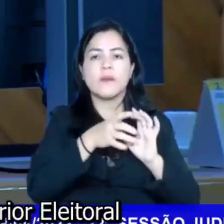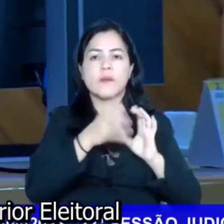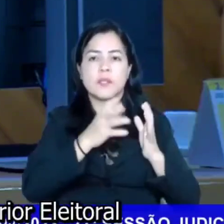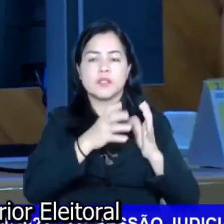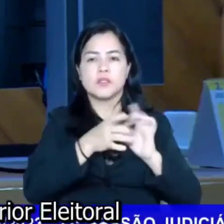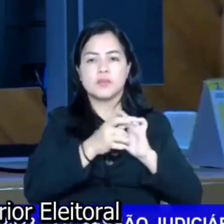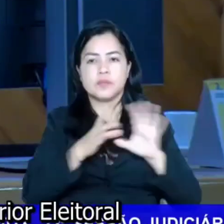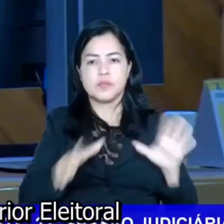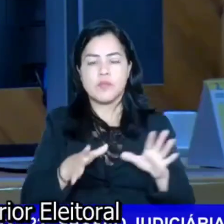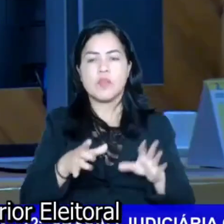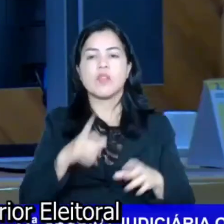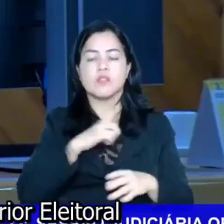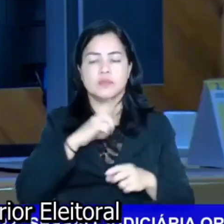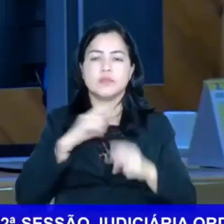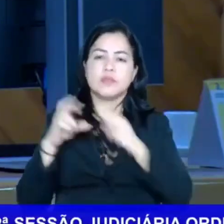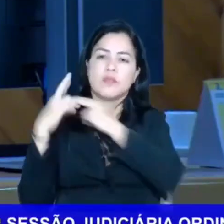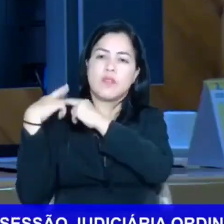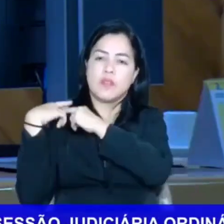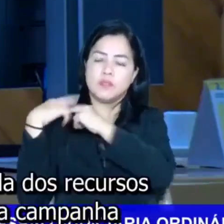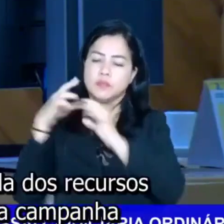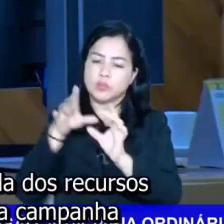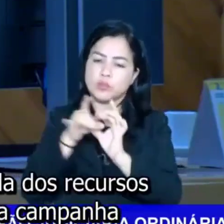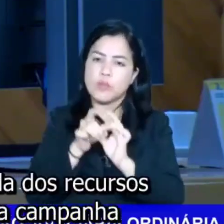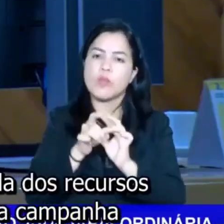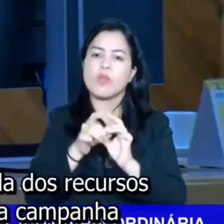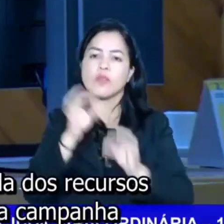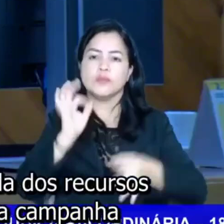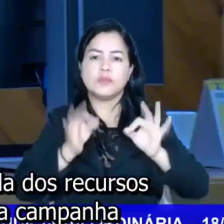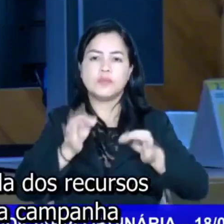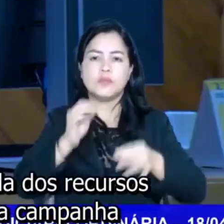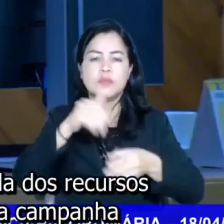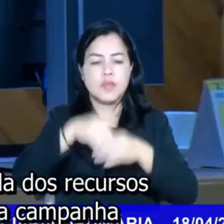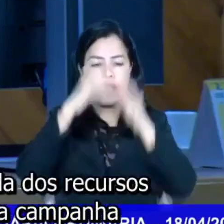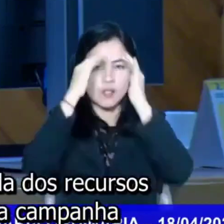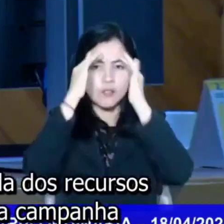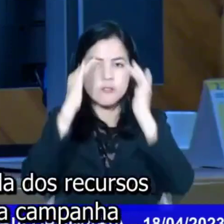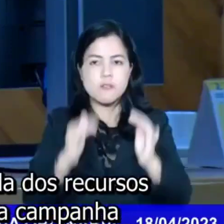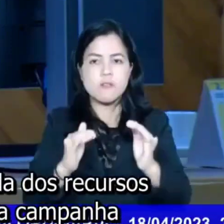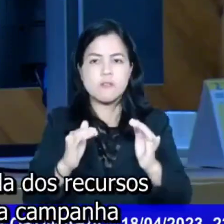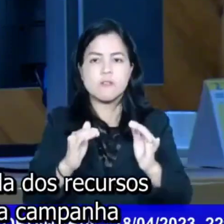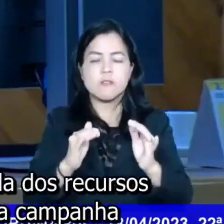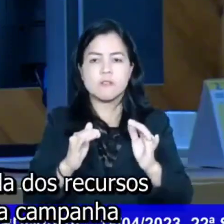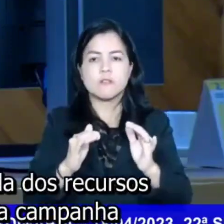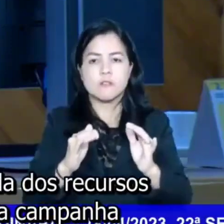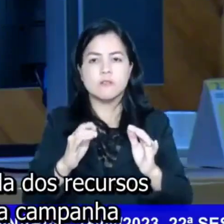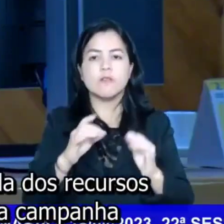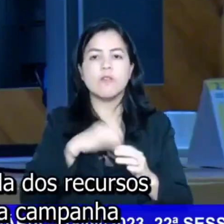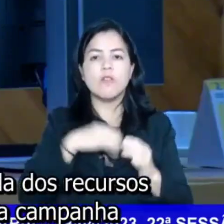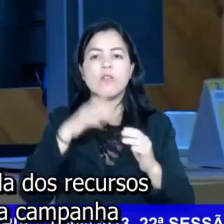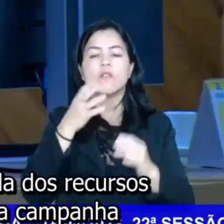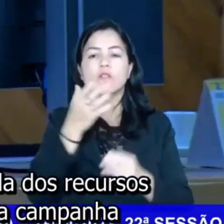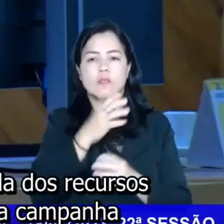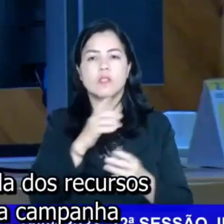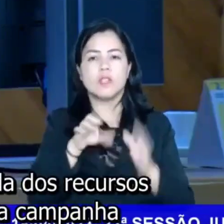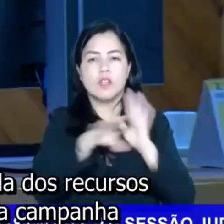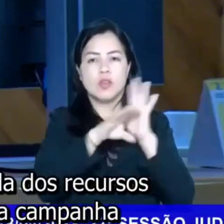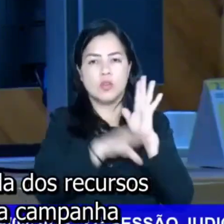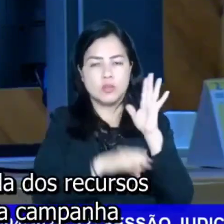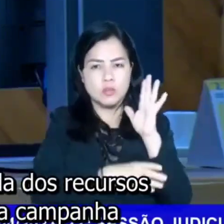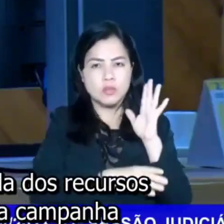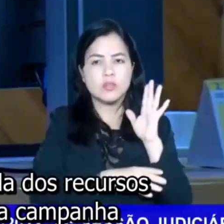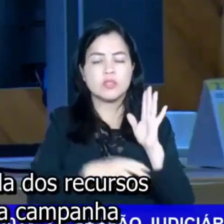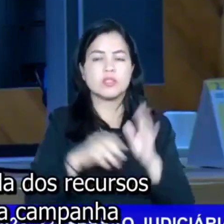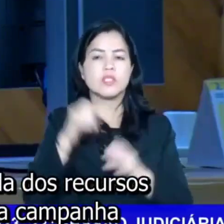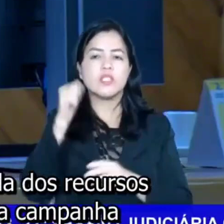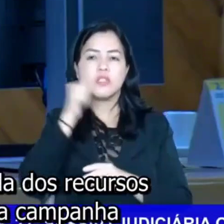compromisso perante o Tribunal Superior Eleitoral que respeitaria as cotas de gênero e racial na partilha dos